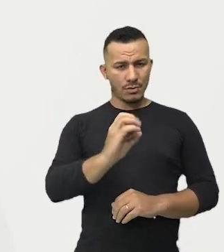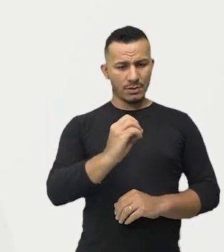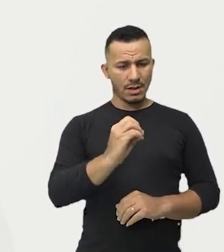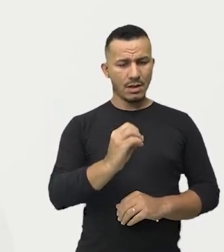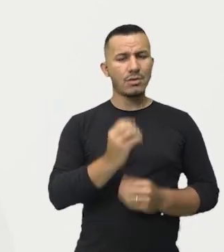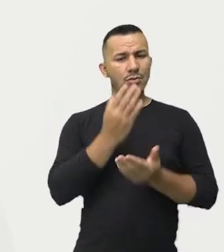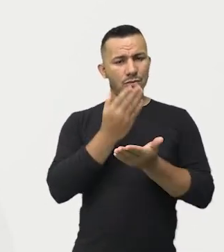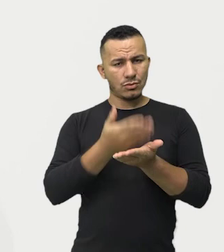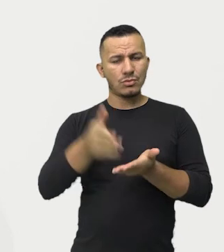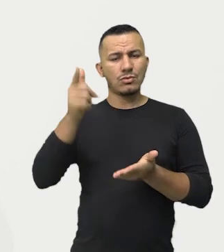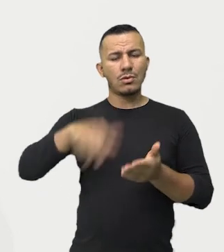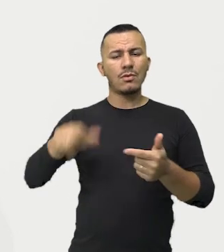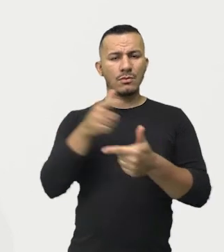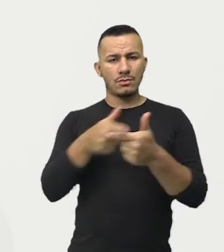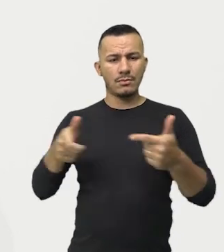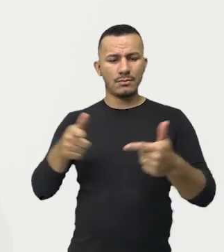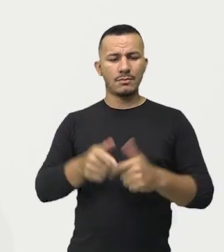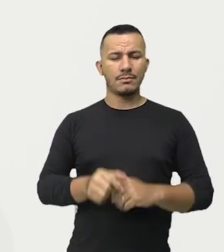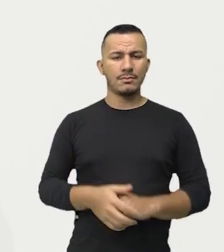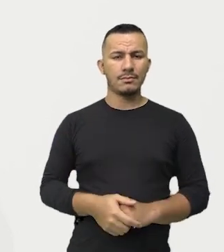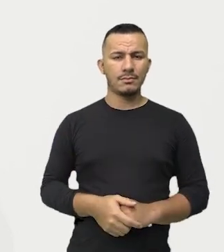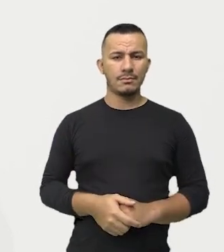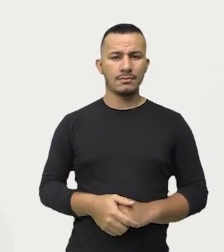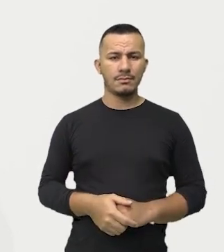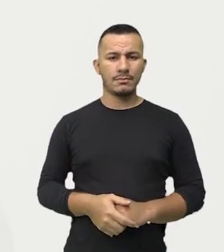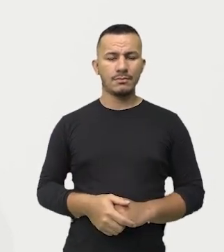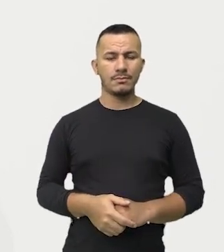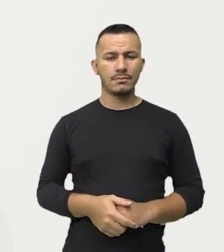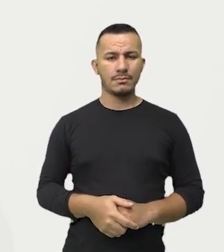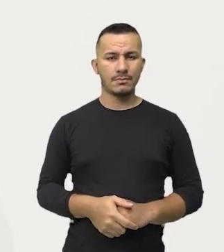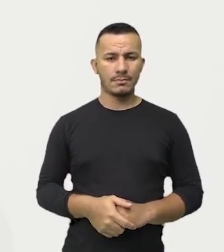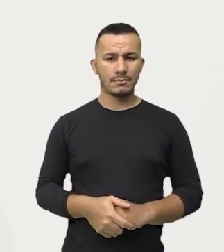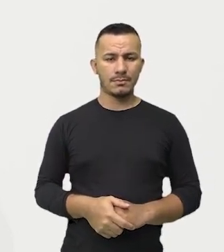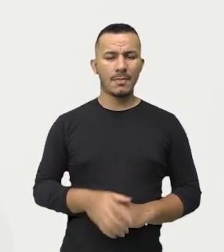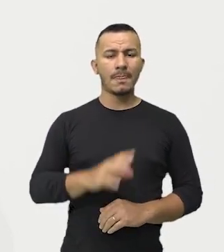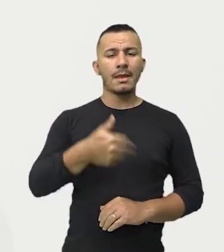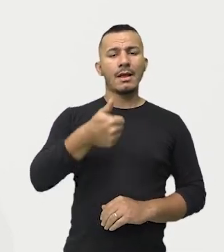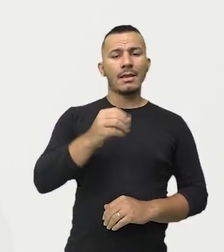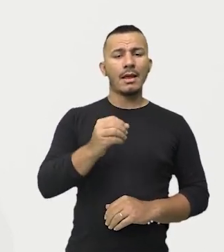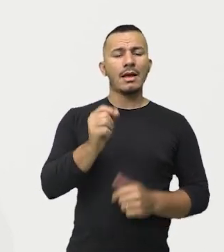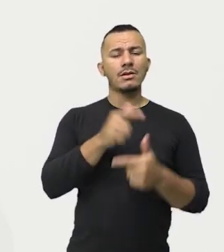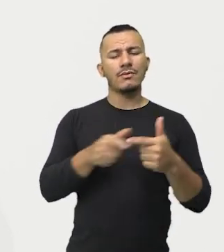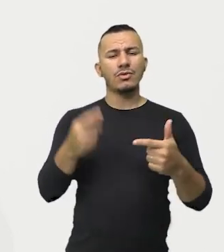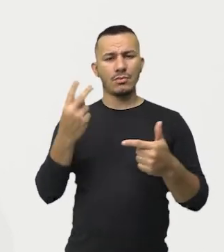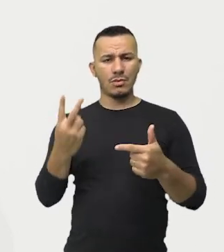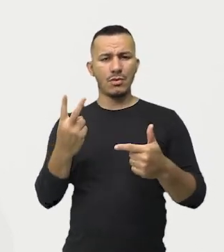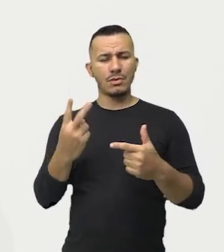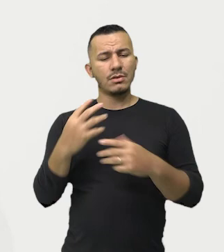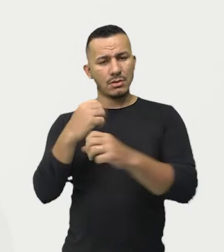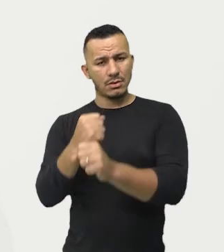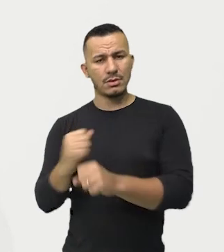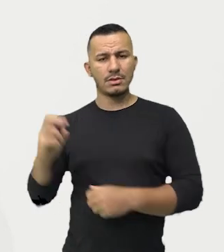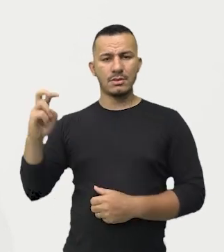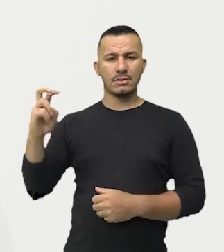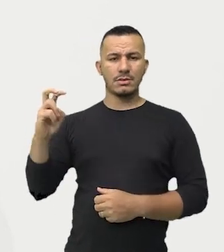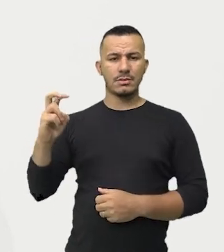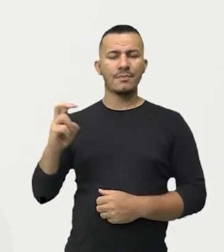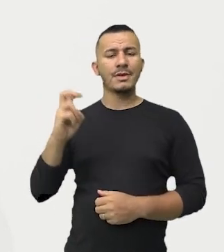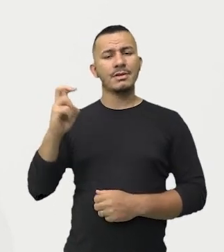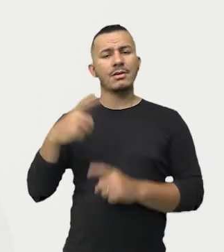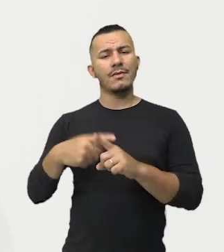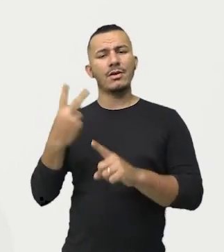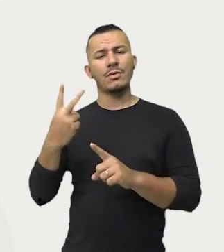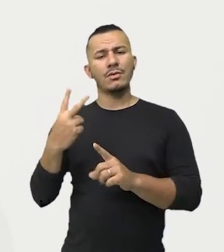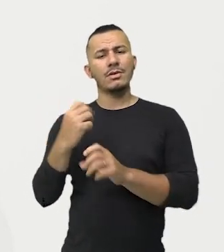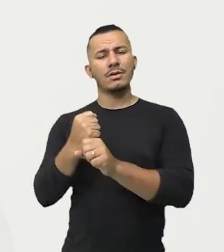0 e começa aqui um quociente decimal. E agora nós temos 10 dividido por 2. 10 dividido por 2 é 5. 5